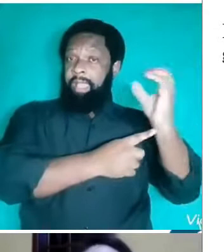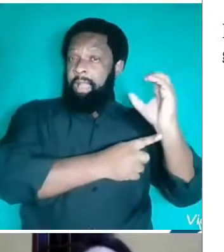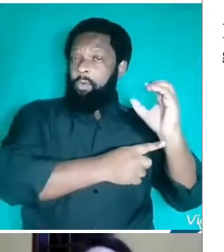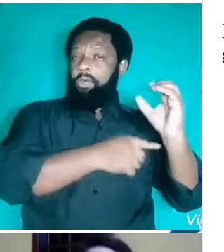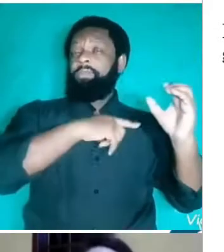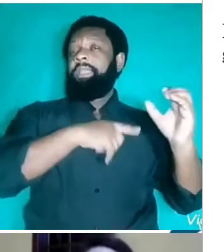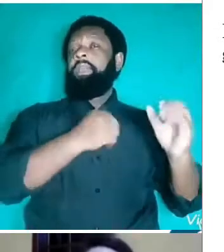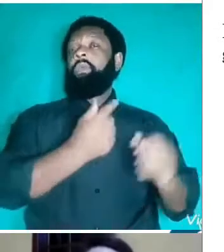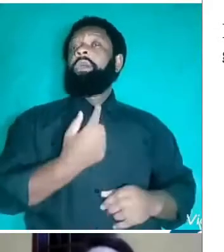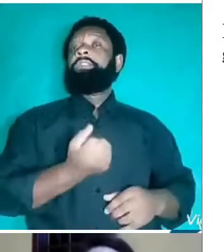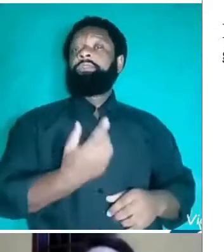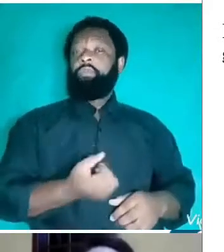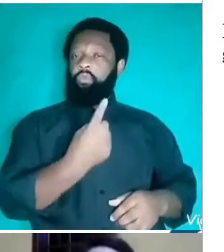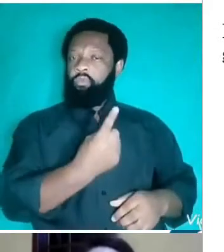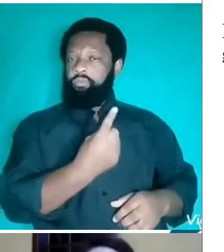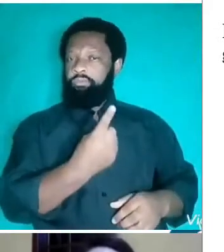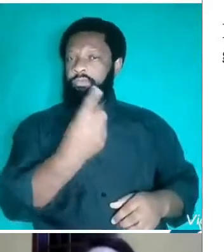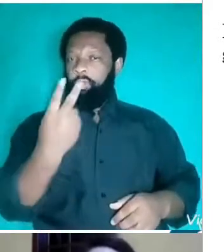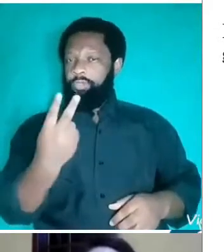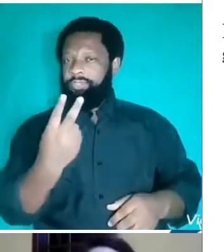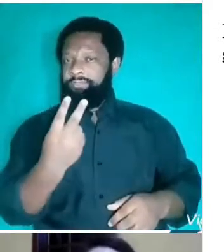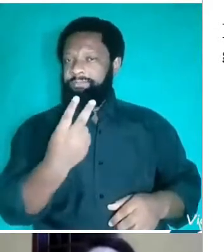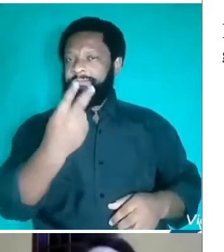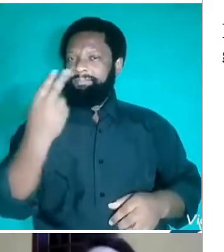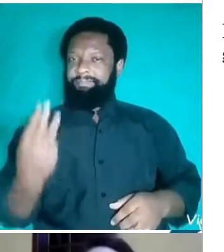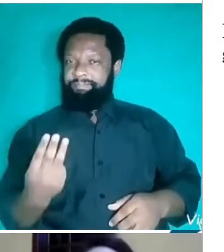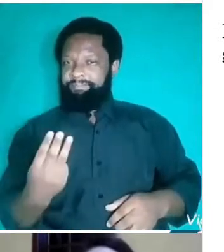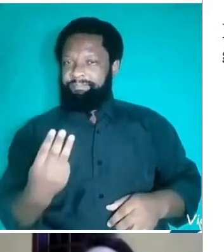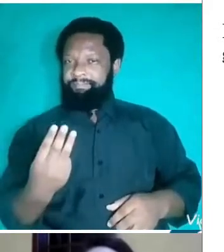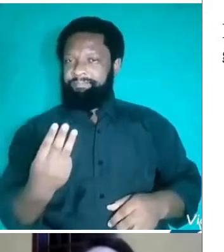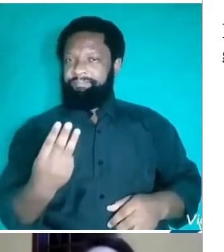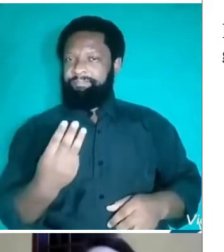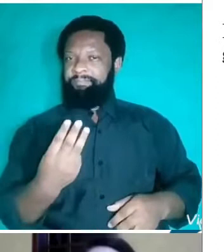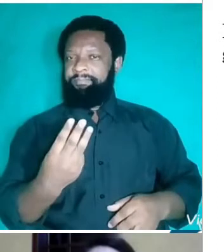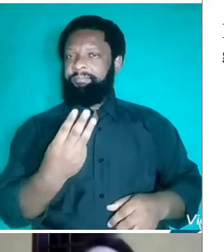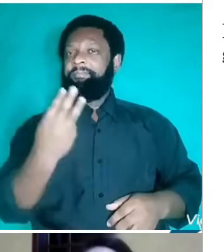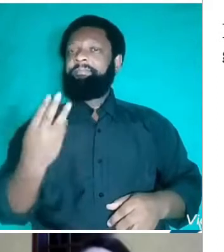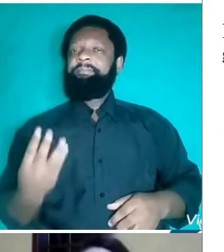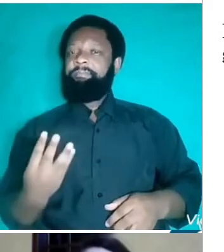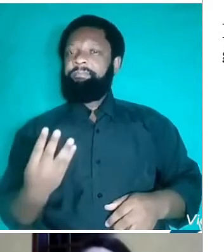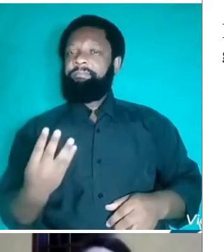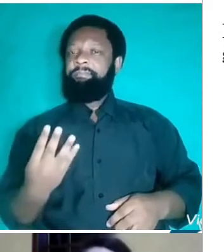carbono, nós temos 1, 2, 3,